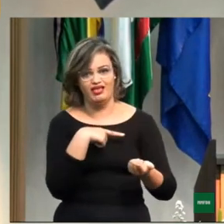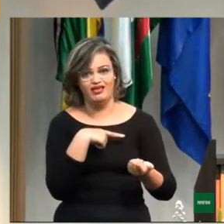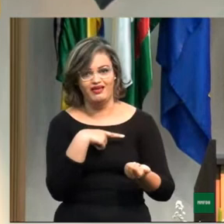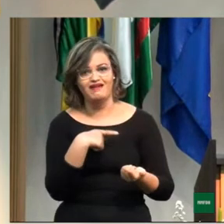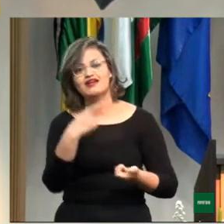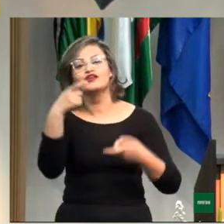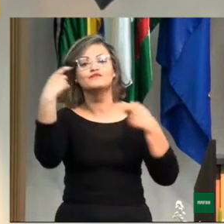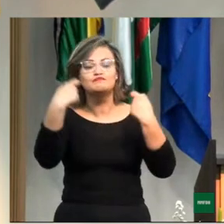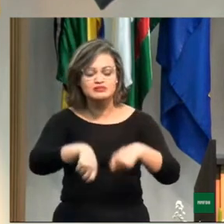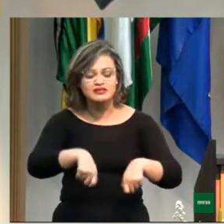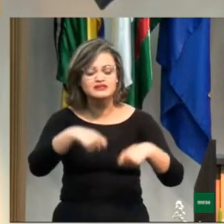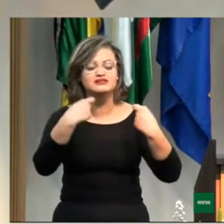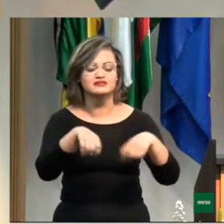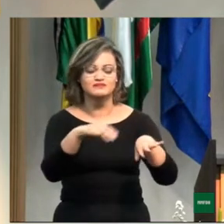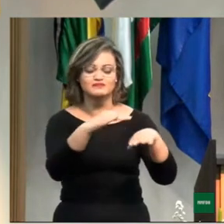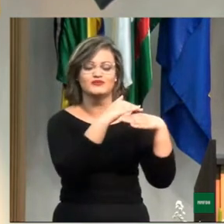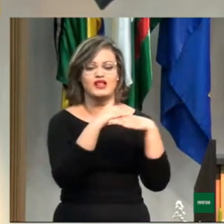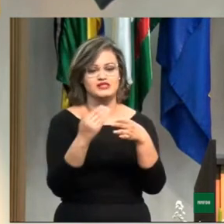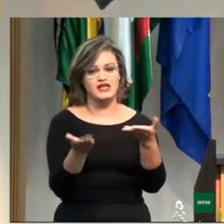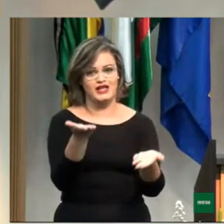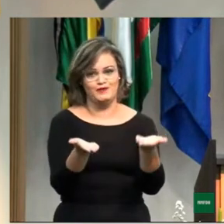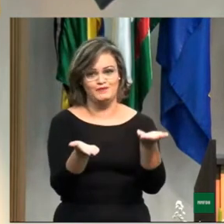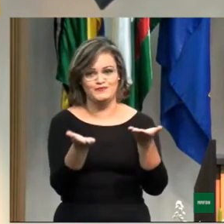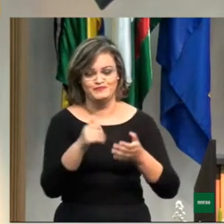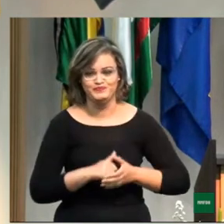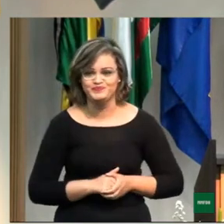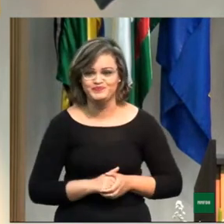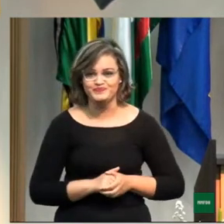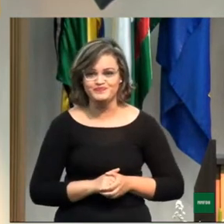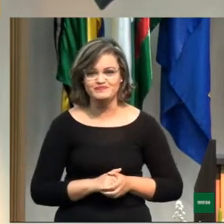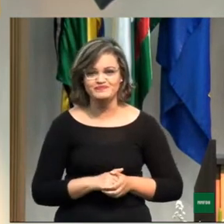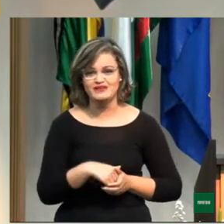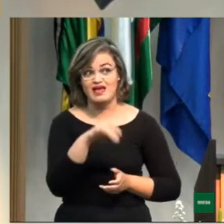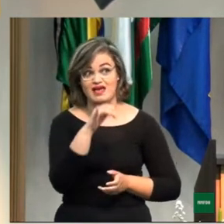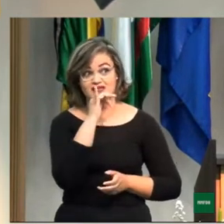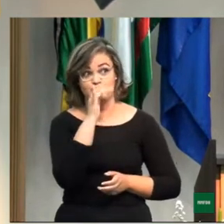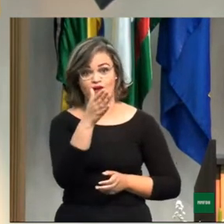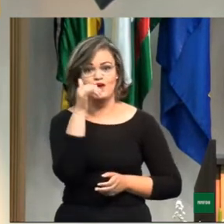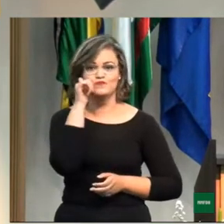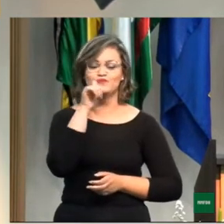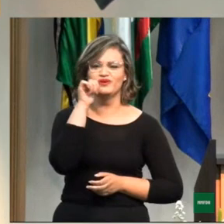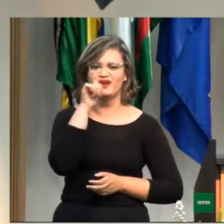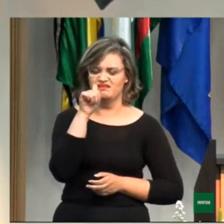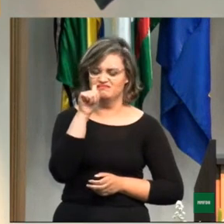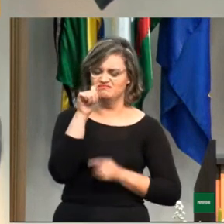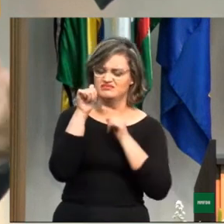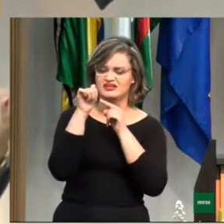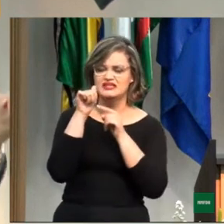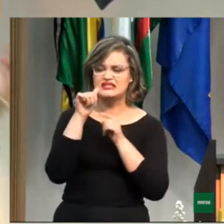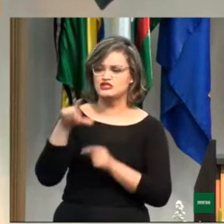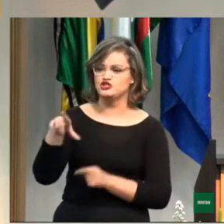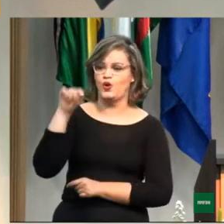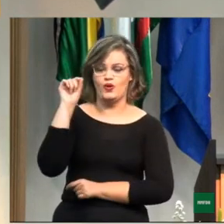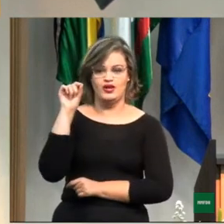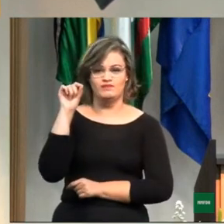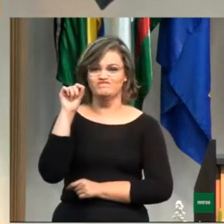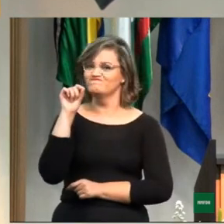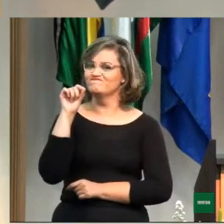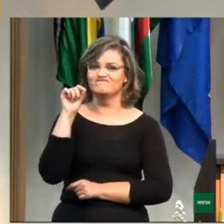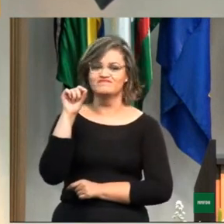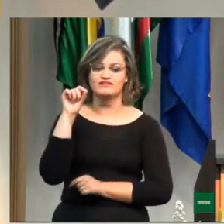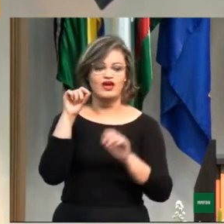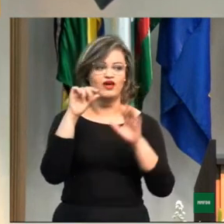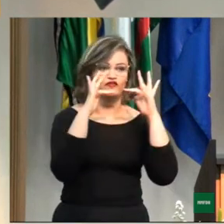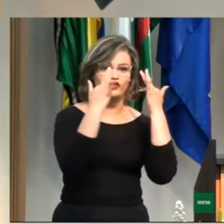equilíbrio. Chegado o momento em que, para a mulher, não é preciso mais escolher ou a família ou